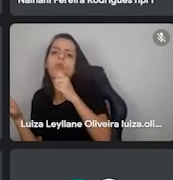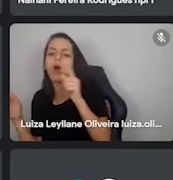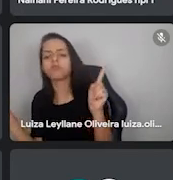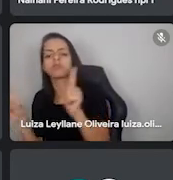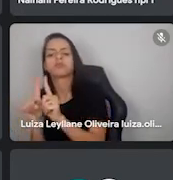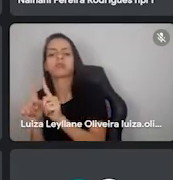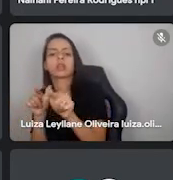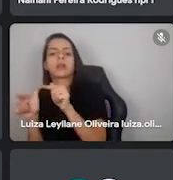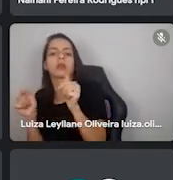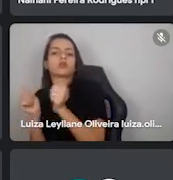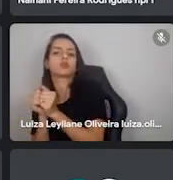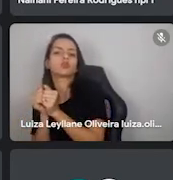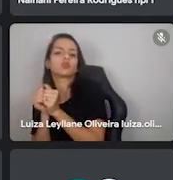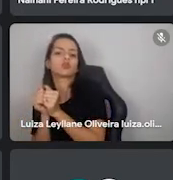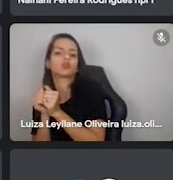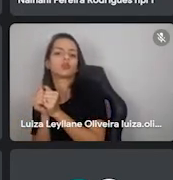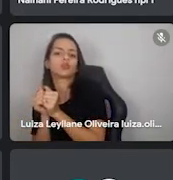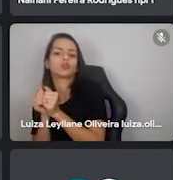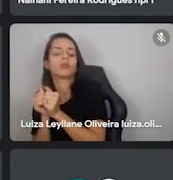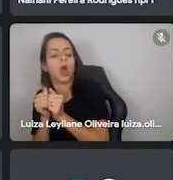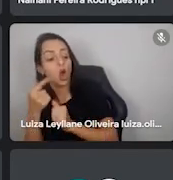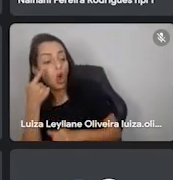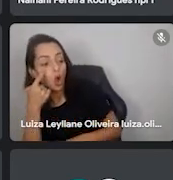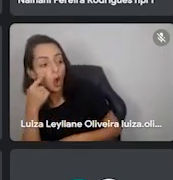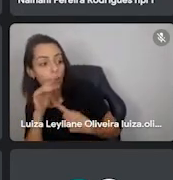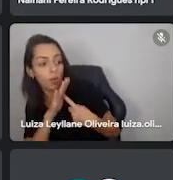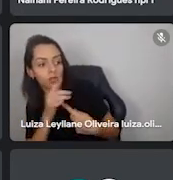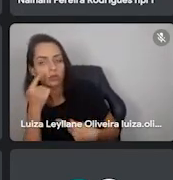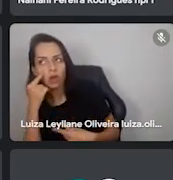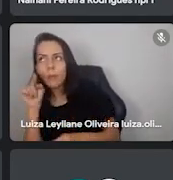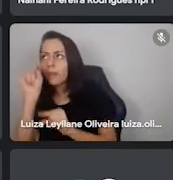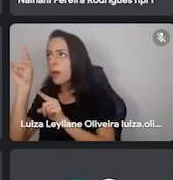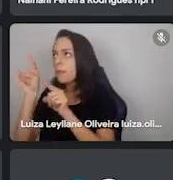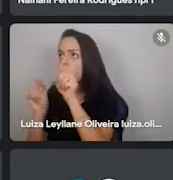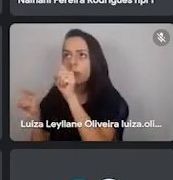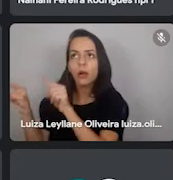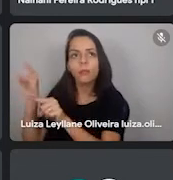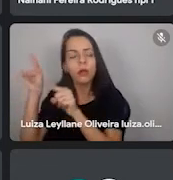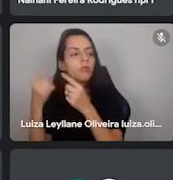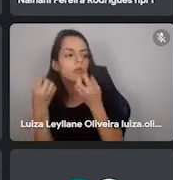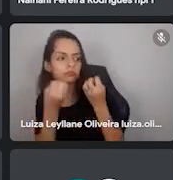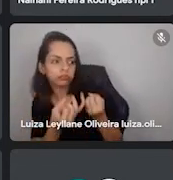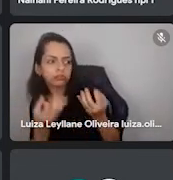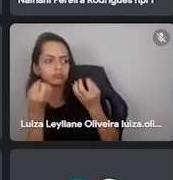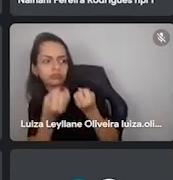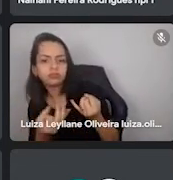para acompanhar, ó. É dessa, nós trabalhamos dessa forma.